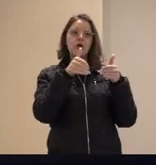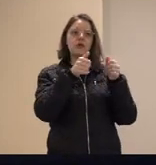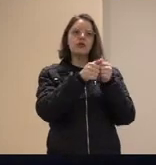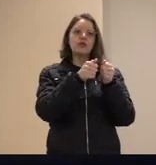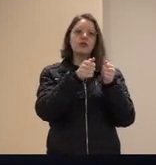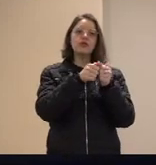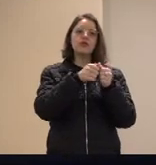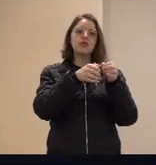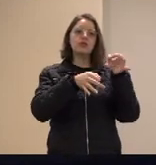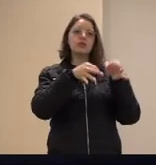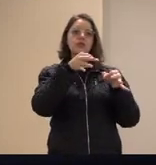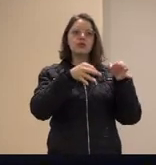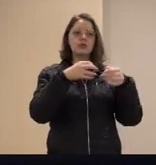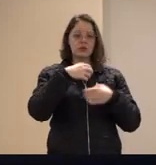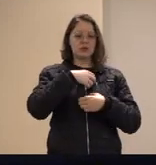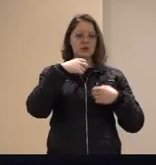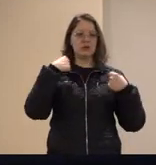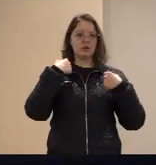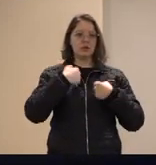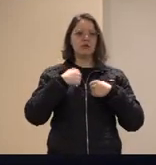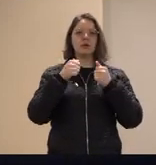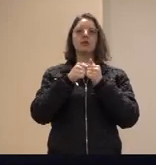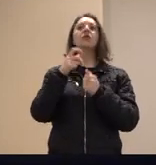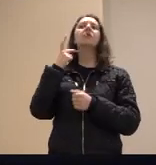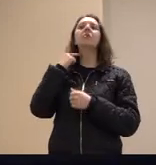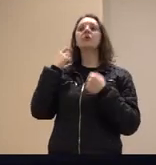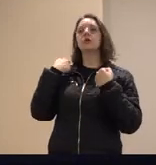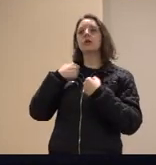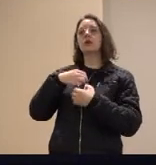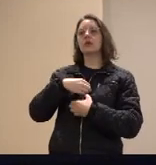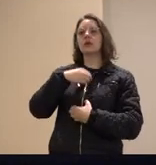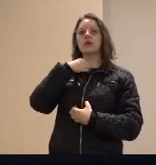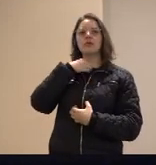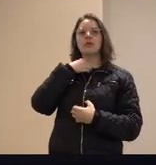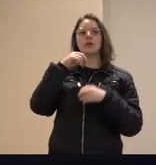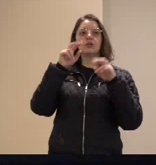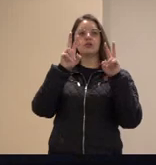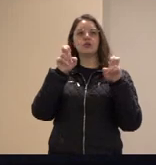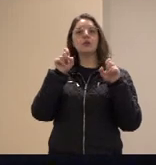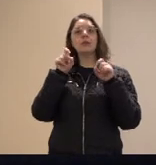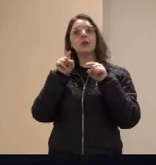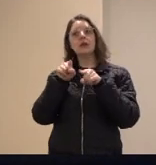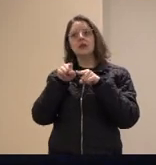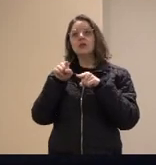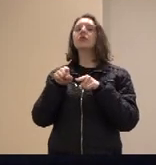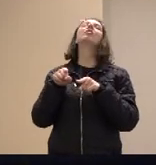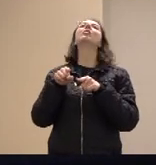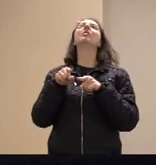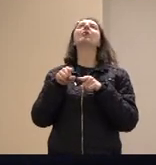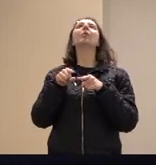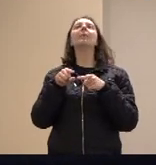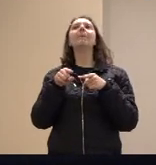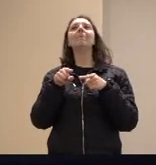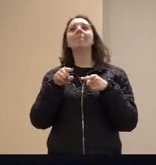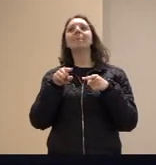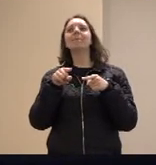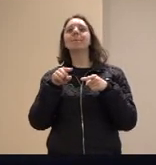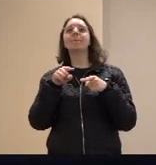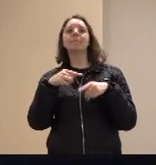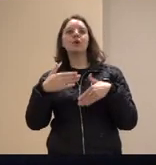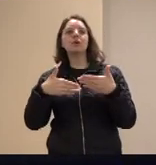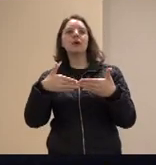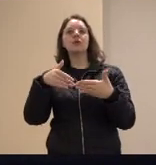terno e gravata, com o promotor de terno e gravata, para tratar de um objeto ou de um processo que se refere a uma